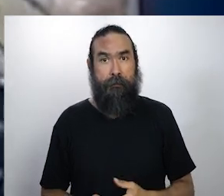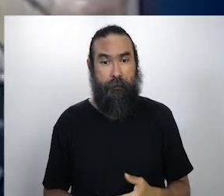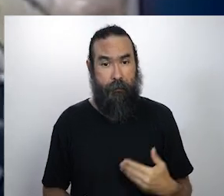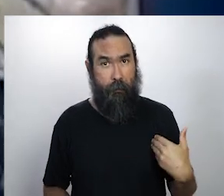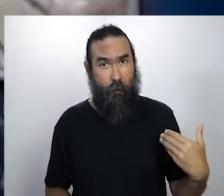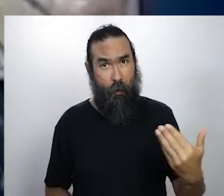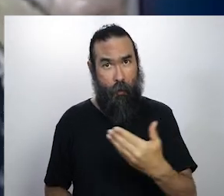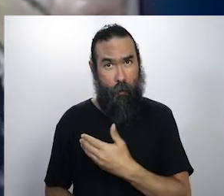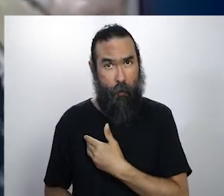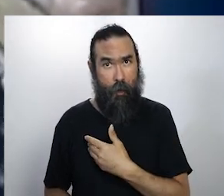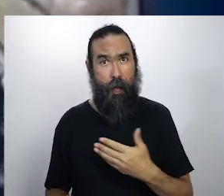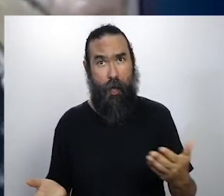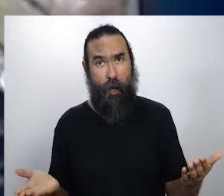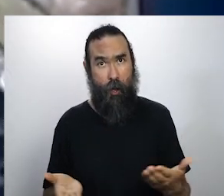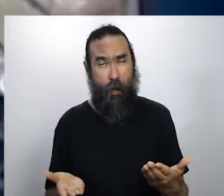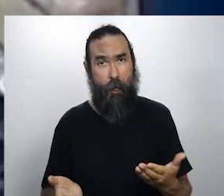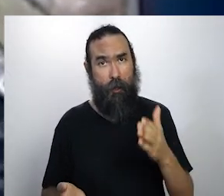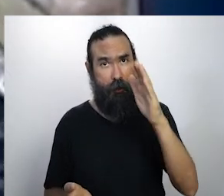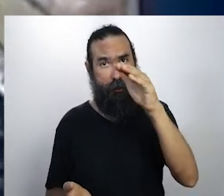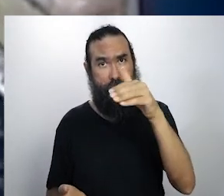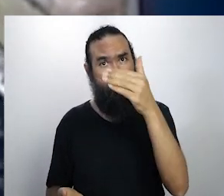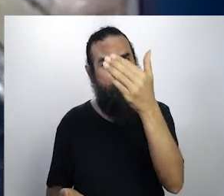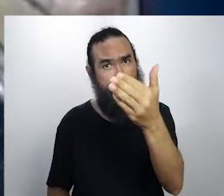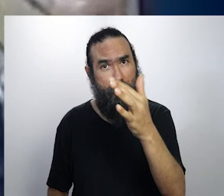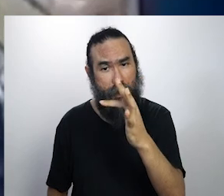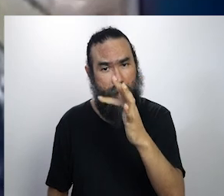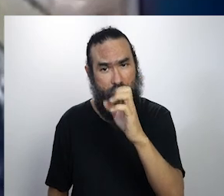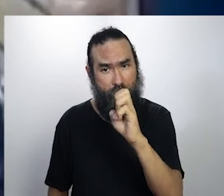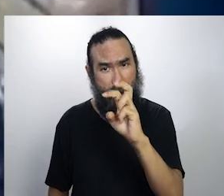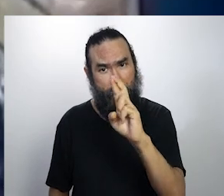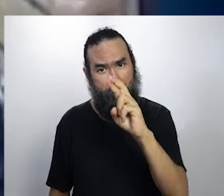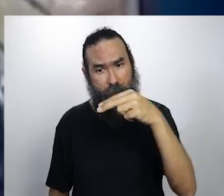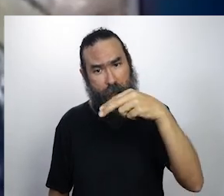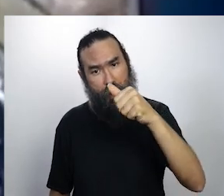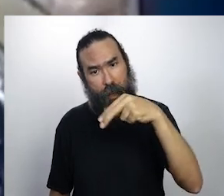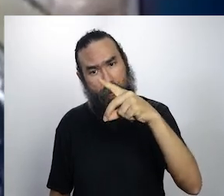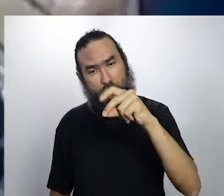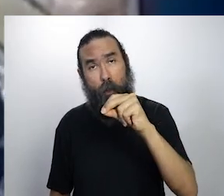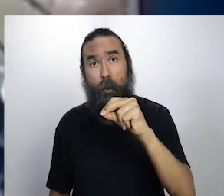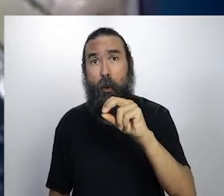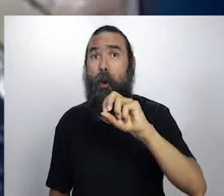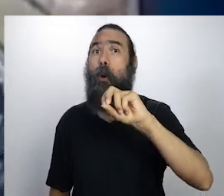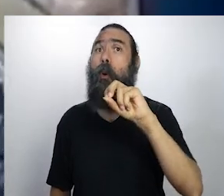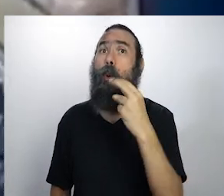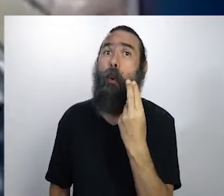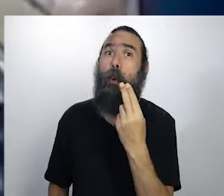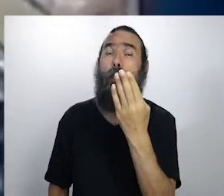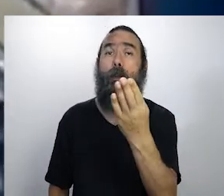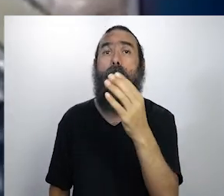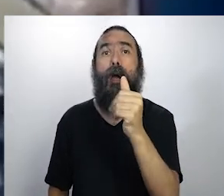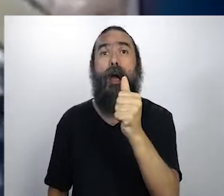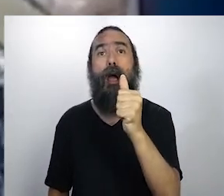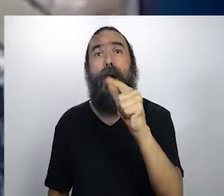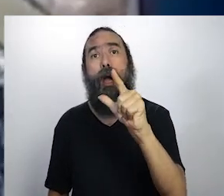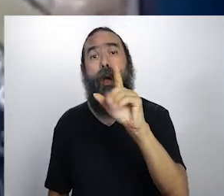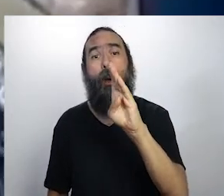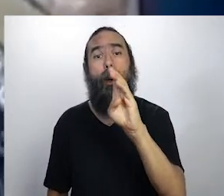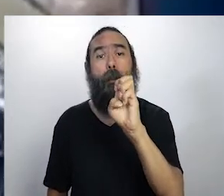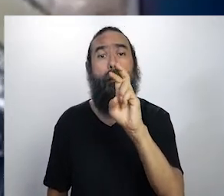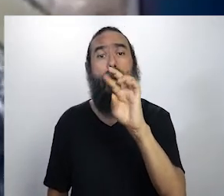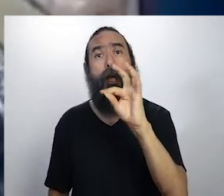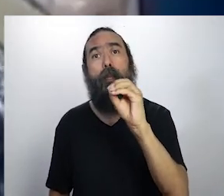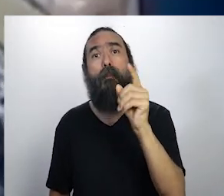A gente tem agora, Fernando quer vir ou vem Alberto, Augusto Almeida,